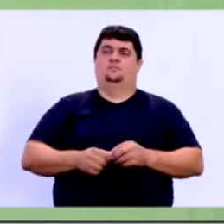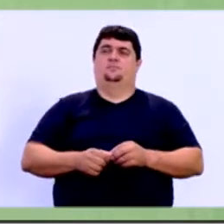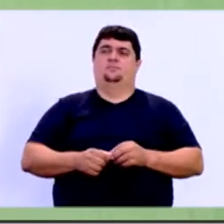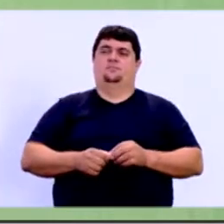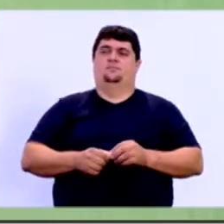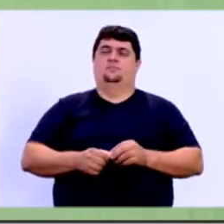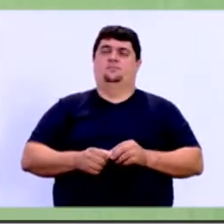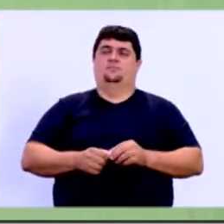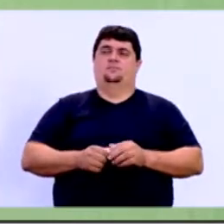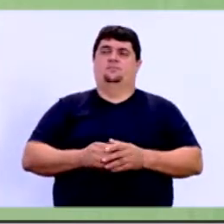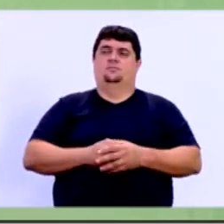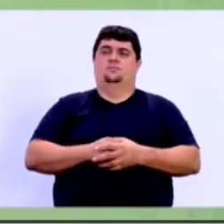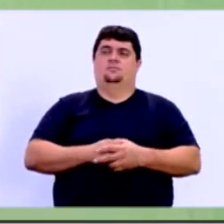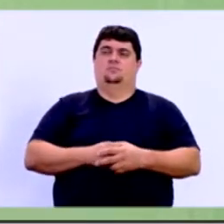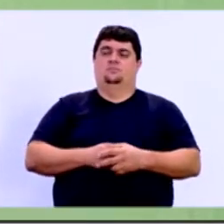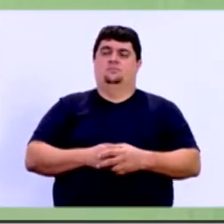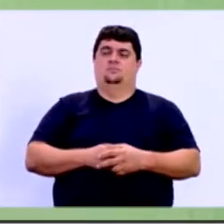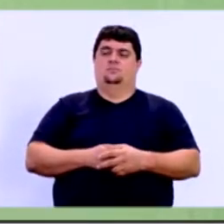bom?